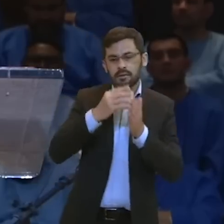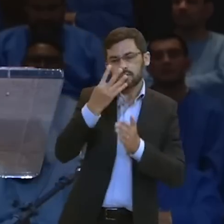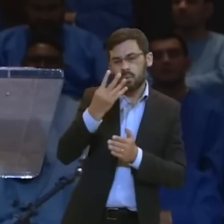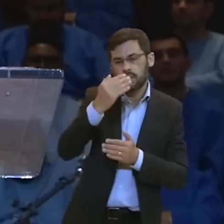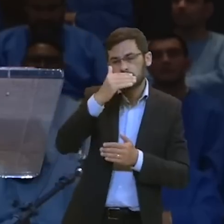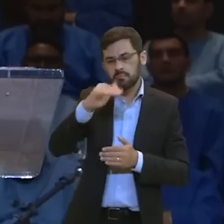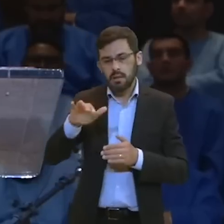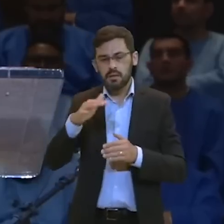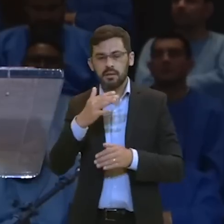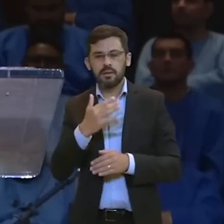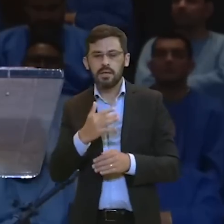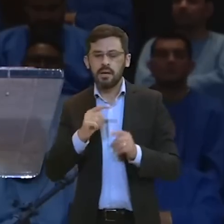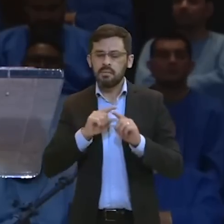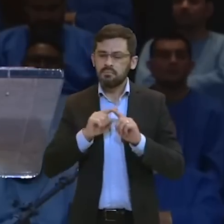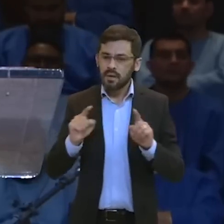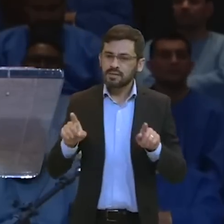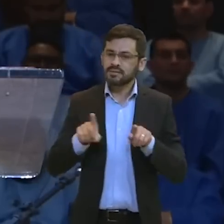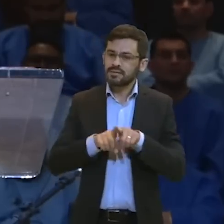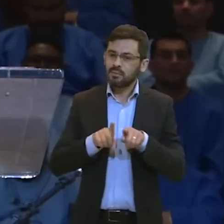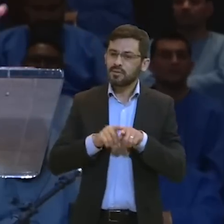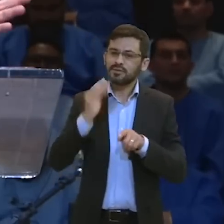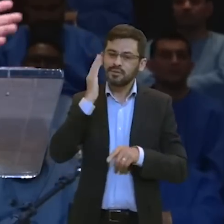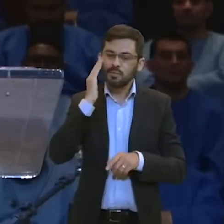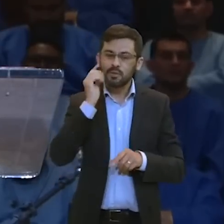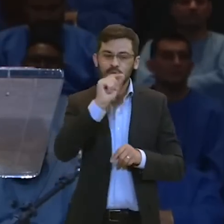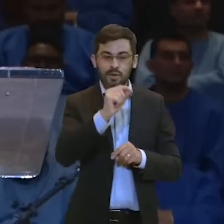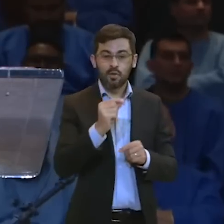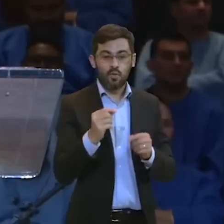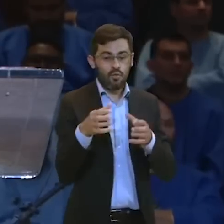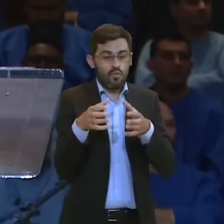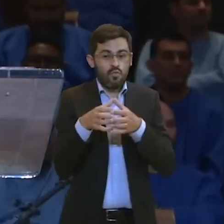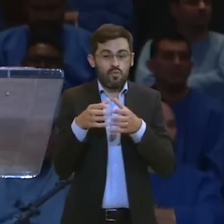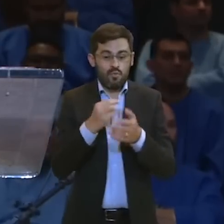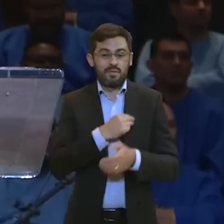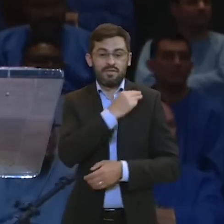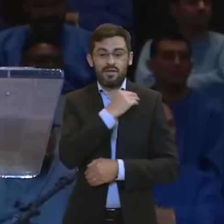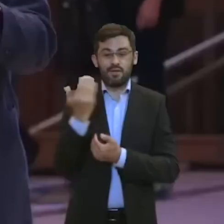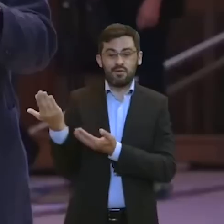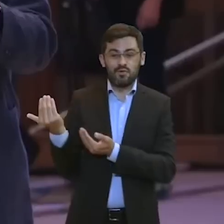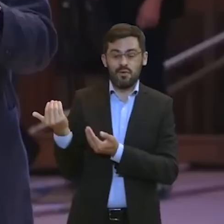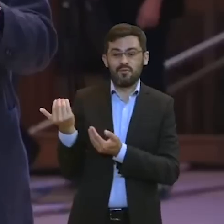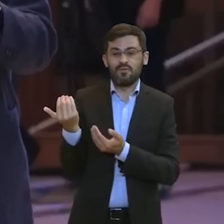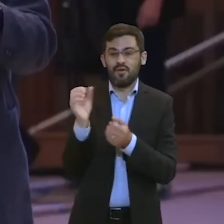16h30, e eu ouvi dizer que o ONI vai dar um café, é verdade?